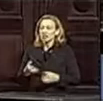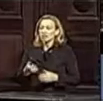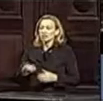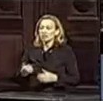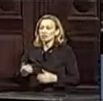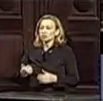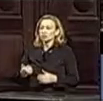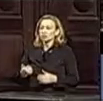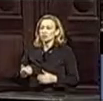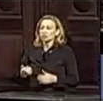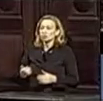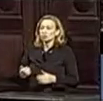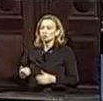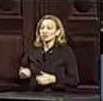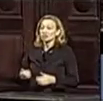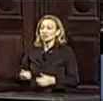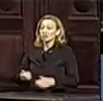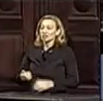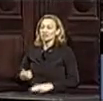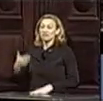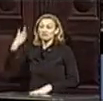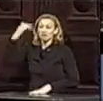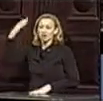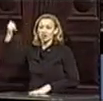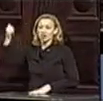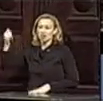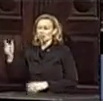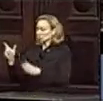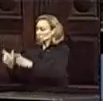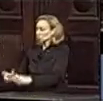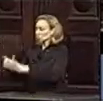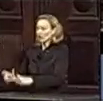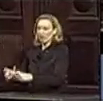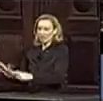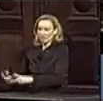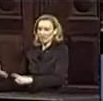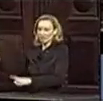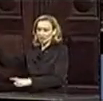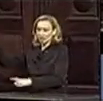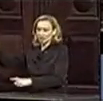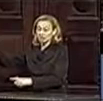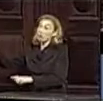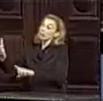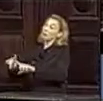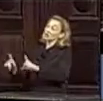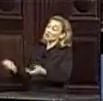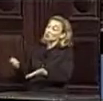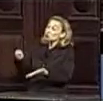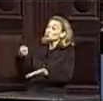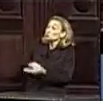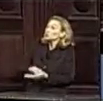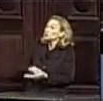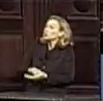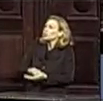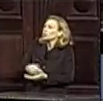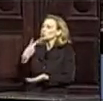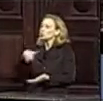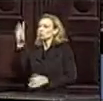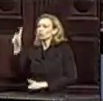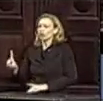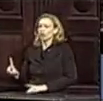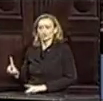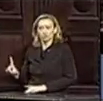pública, porque a mídia prestigia. Eles têm que cumprir as suas atribuições